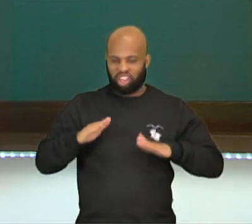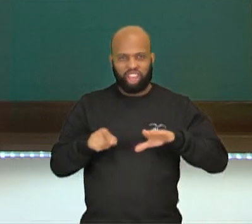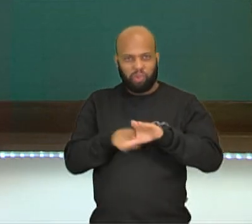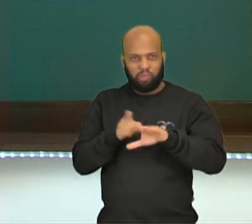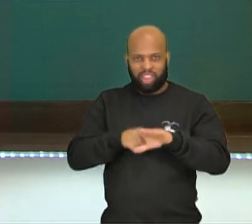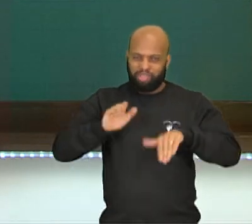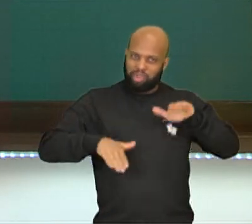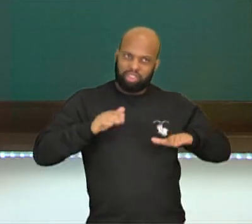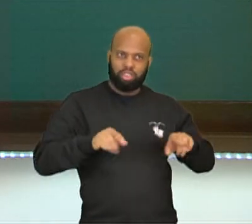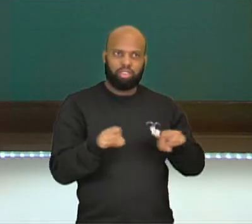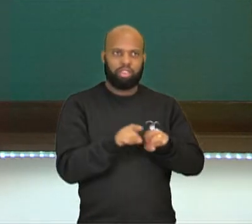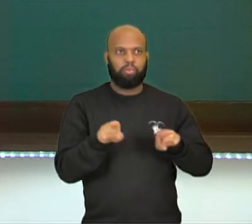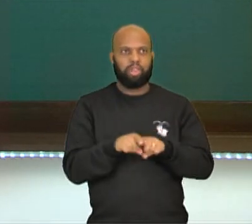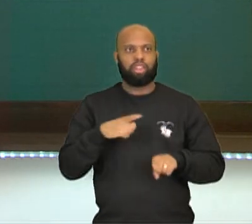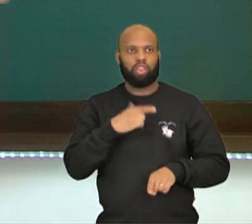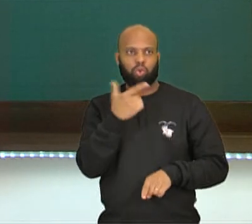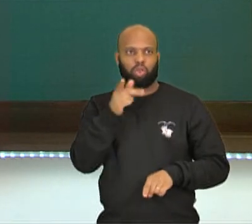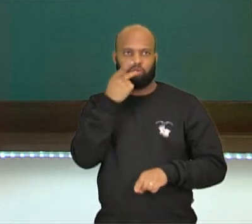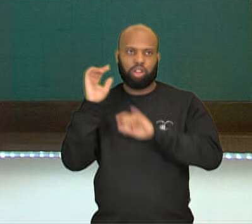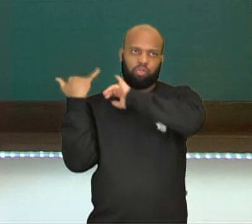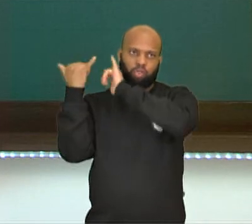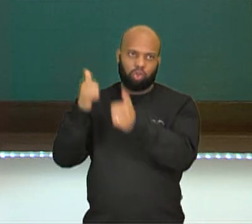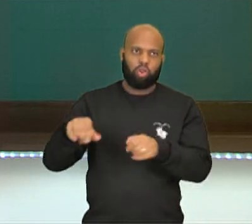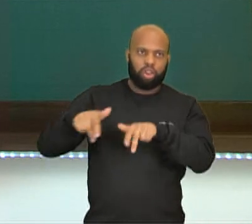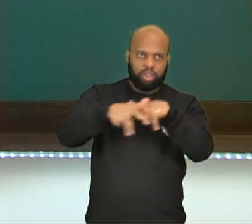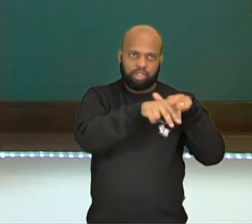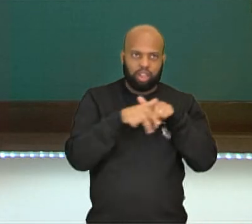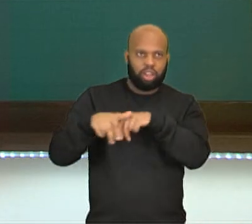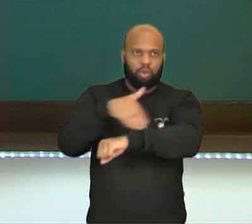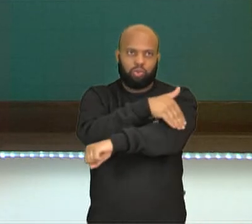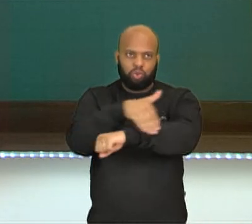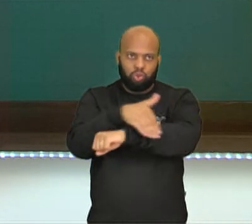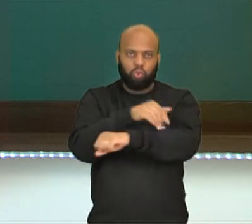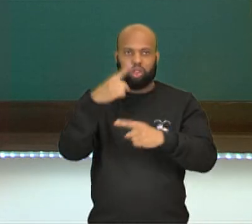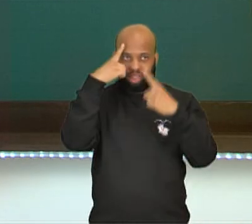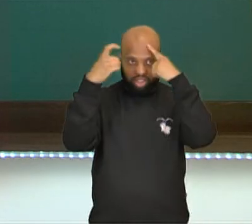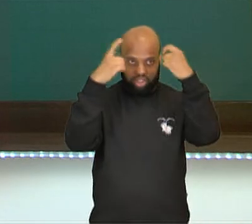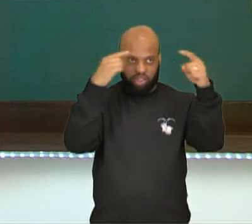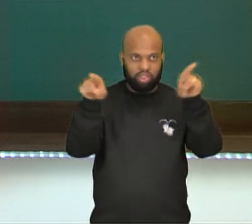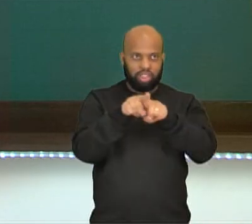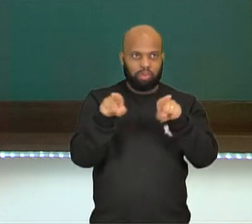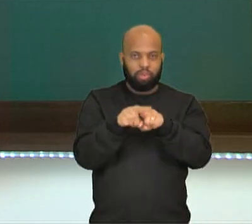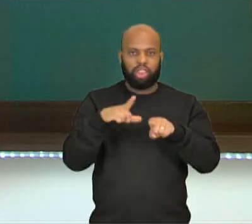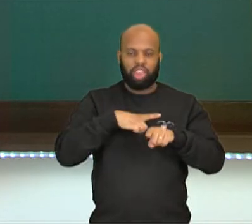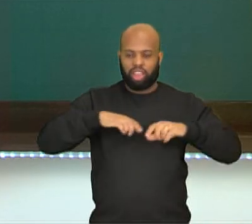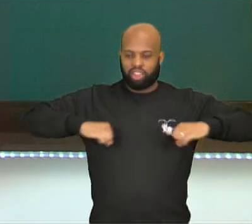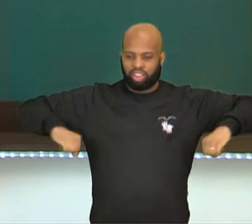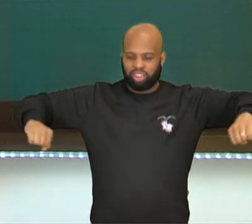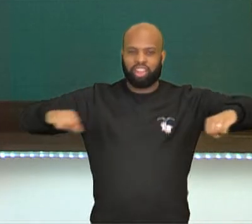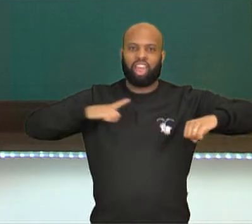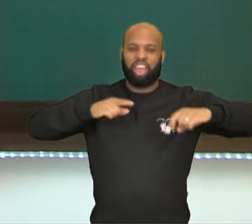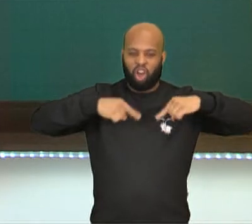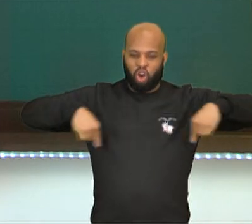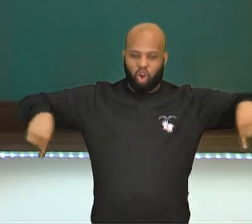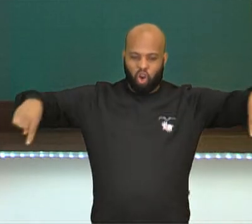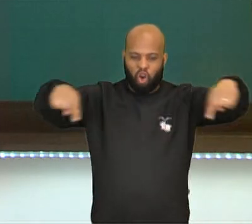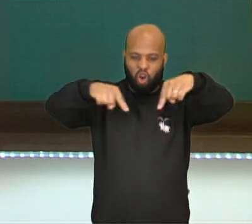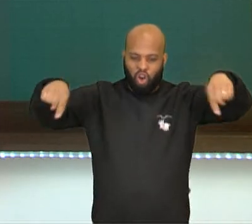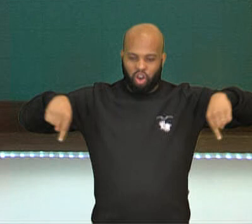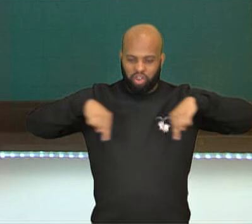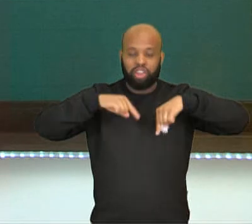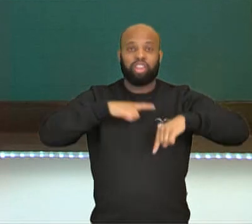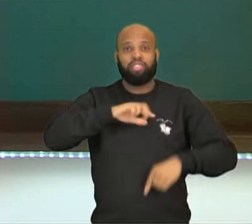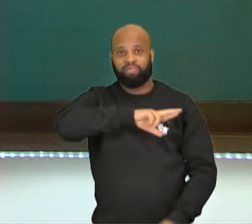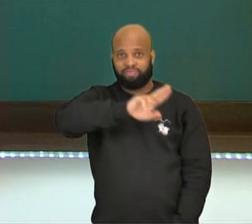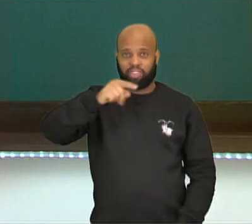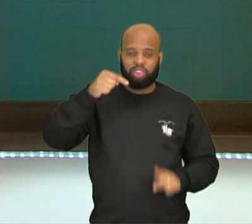de salão, de rua, criativas e circulares. Vocês observam que tem vários tipos de classificações, elas